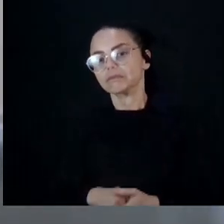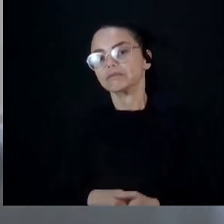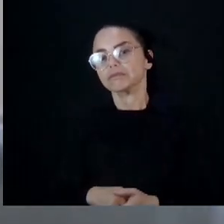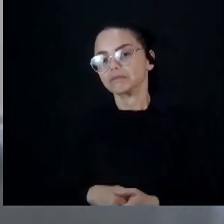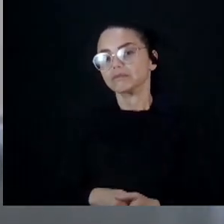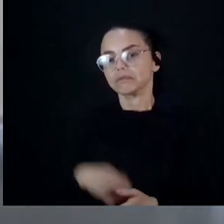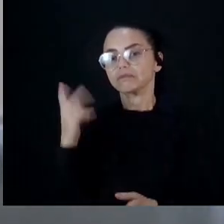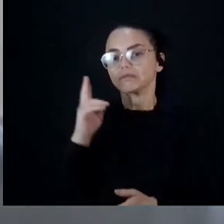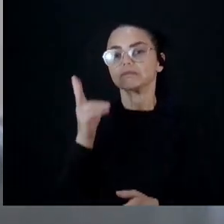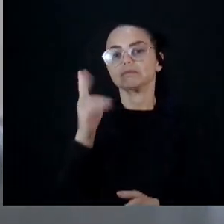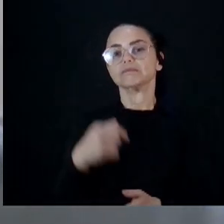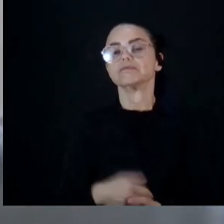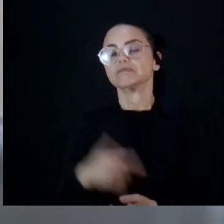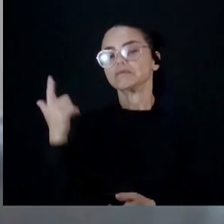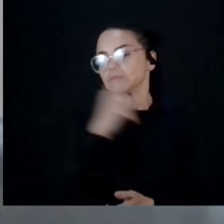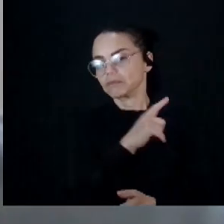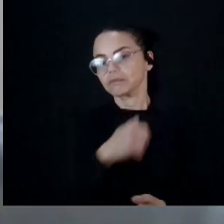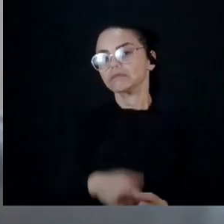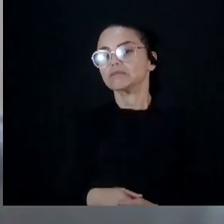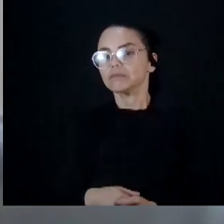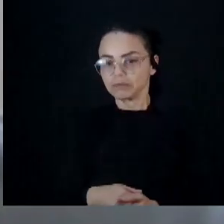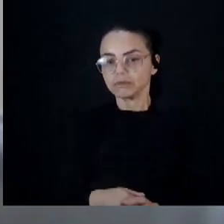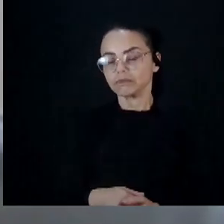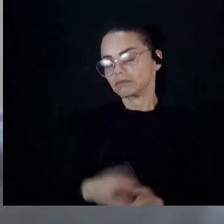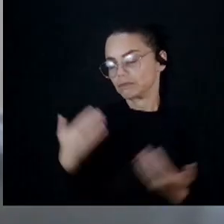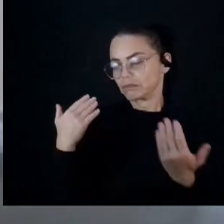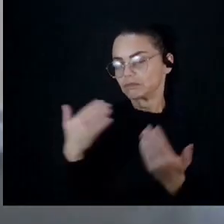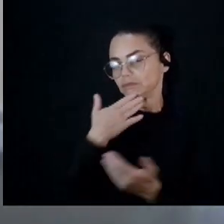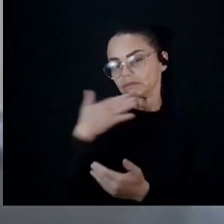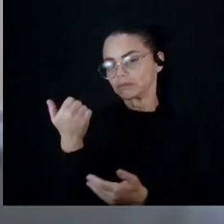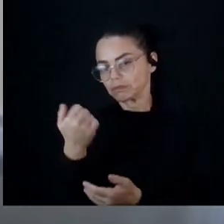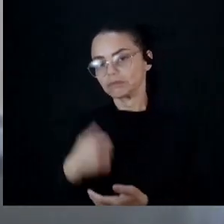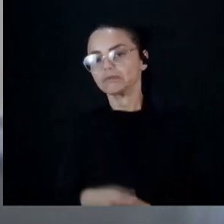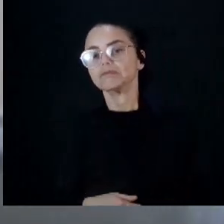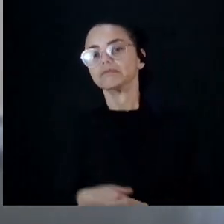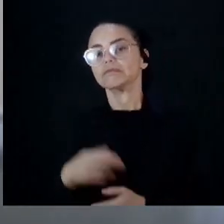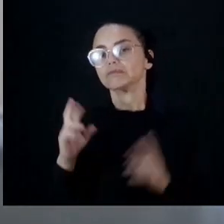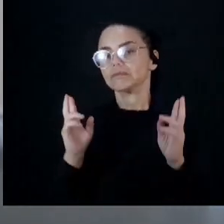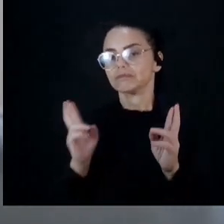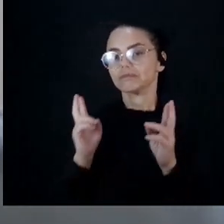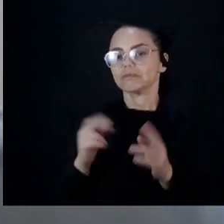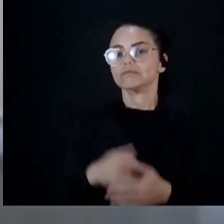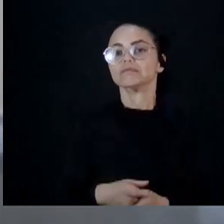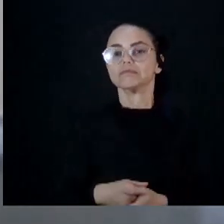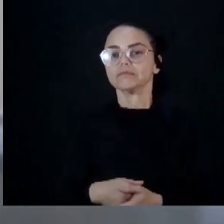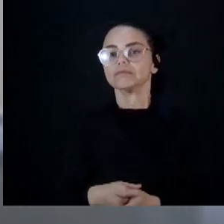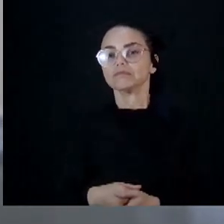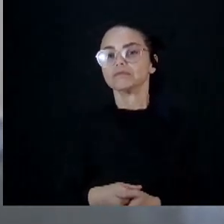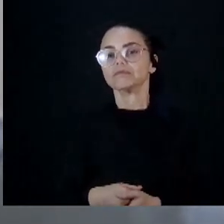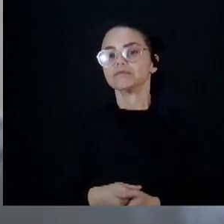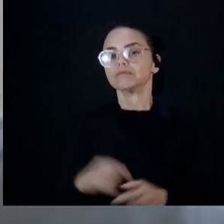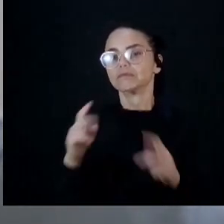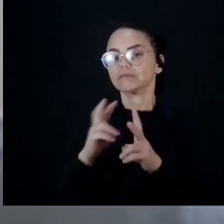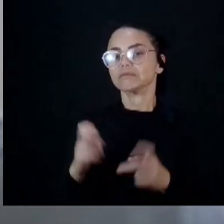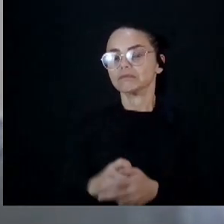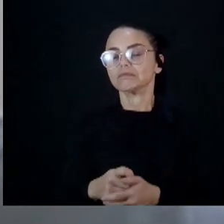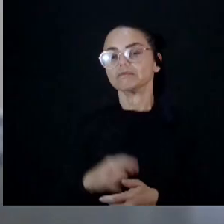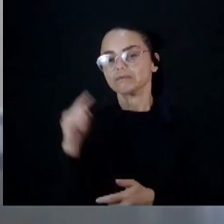dúvida dá para a gente ter uma previsão melhor, né, ter uma expectativa sobre esses riscos,